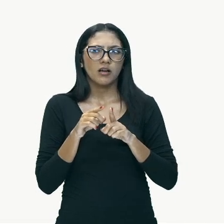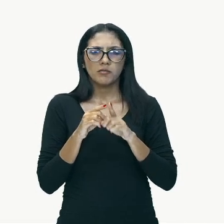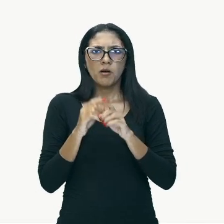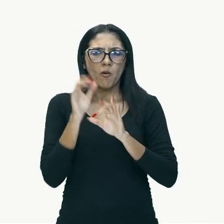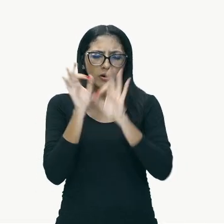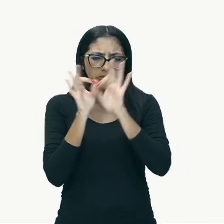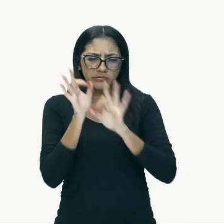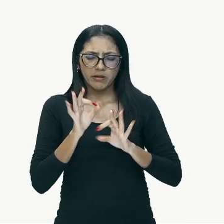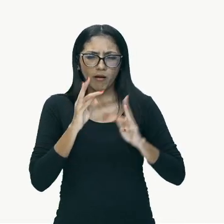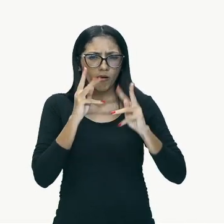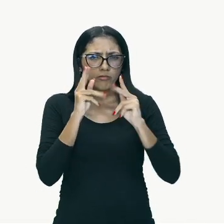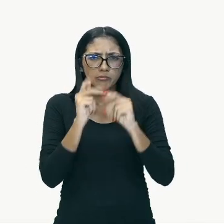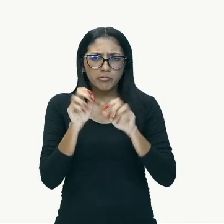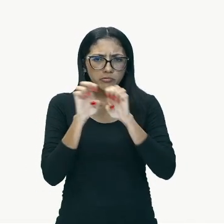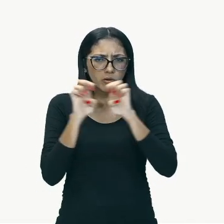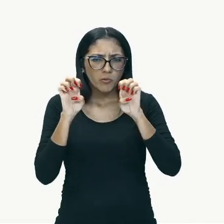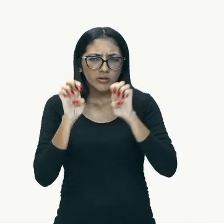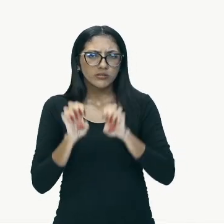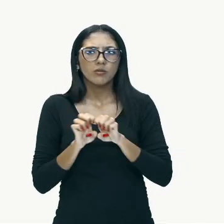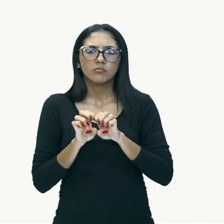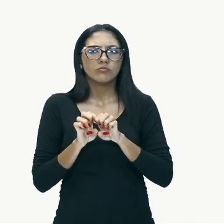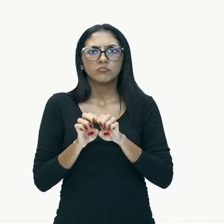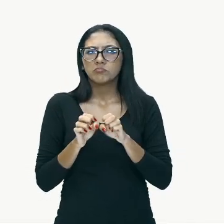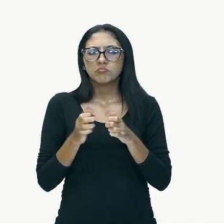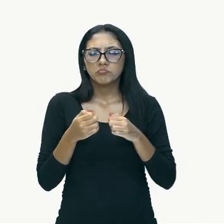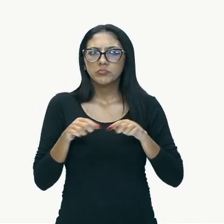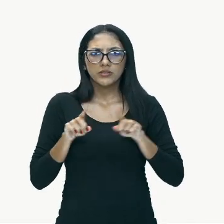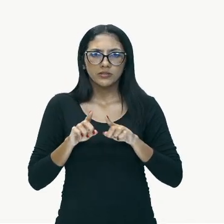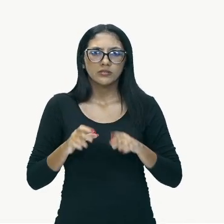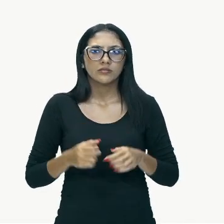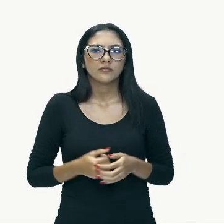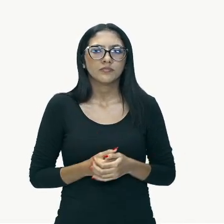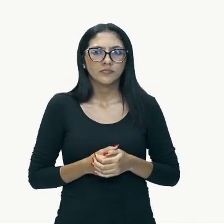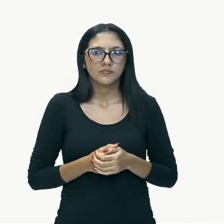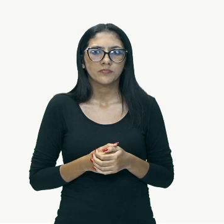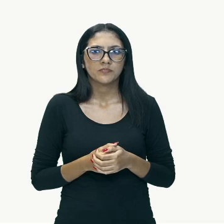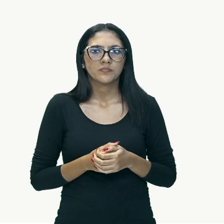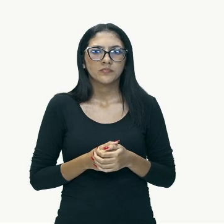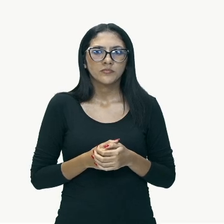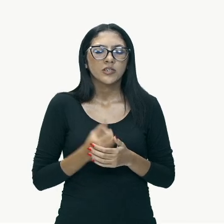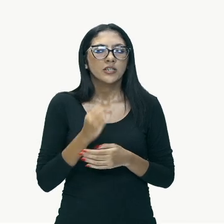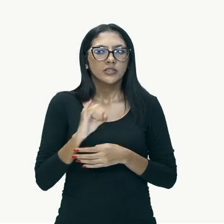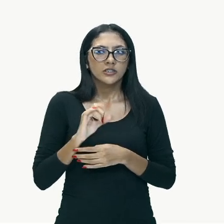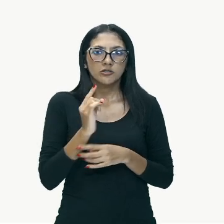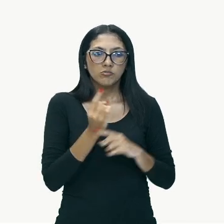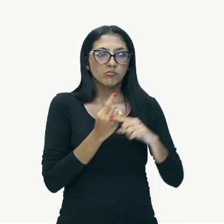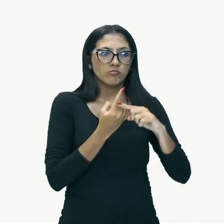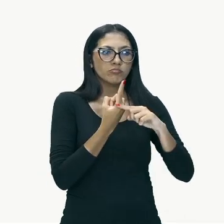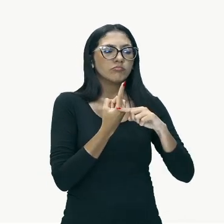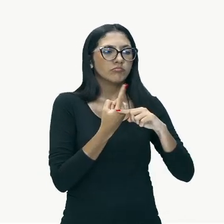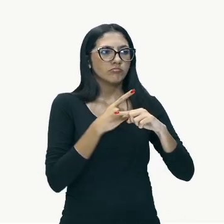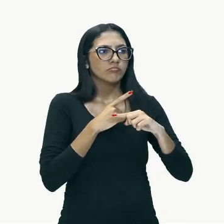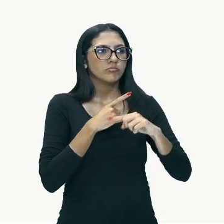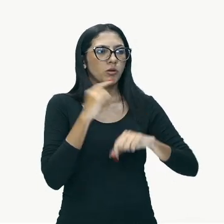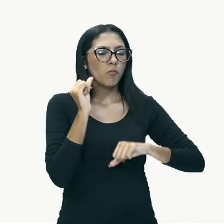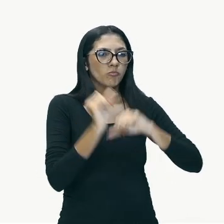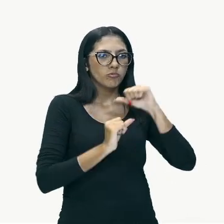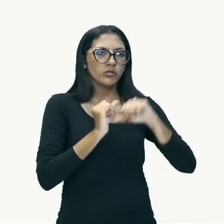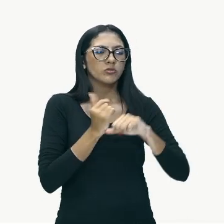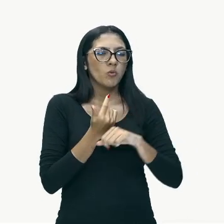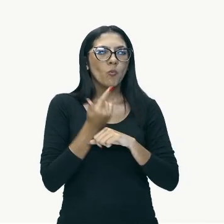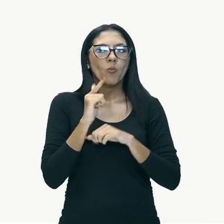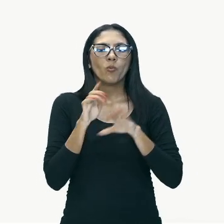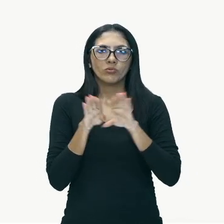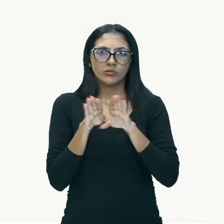que isso é como se fosse uma receita de bolo? Se um dobra, todos dobram, tá? Então